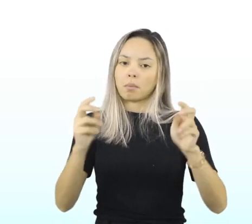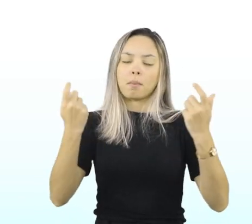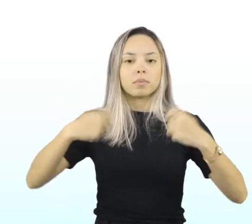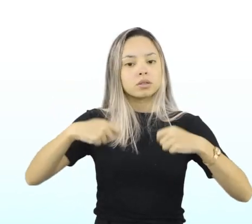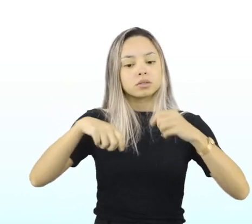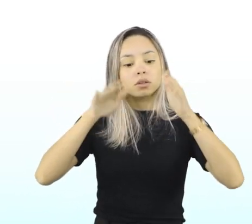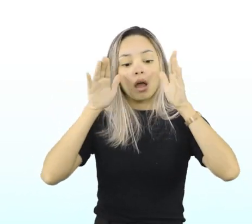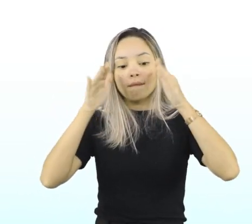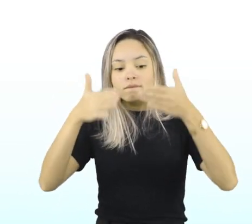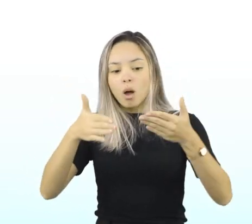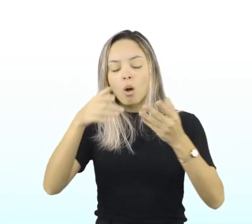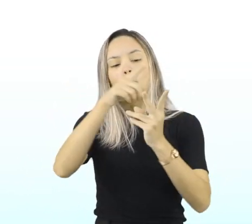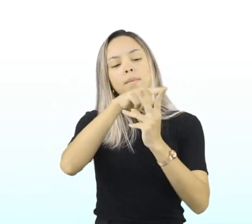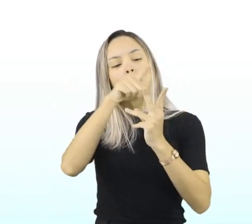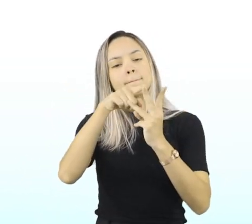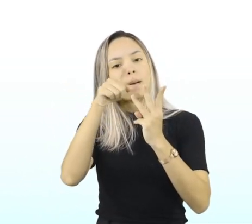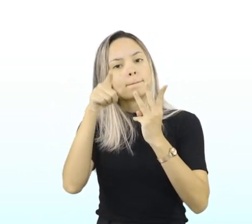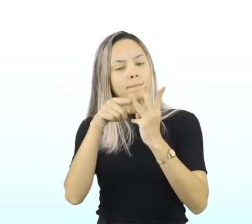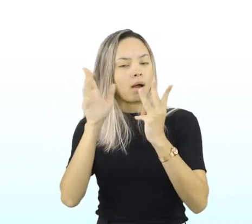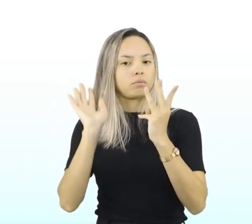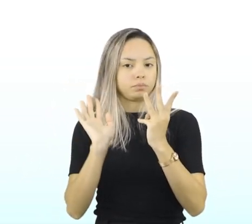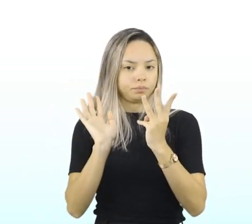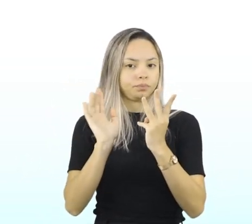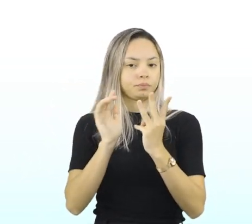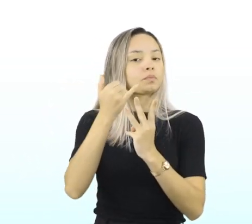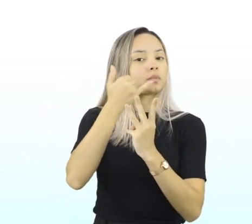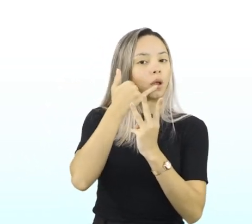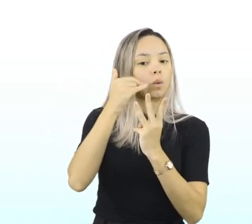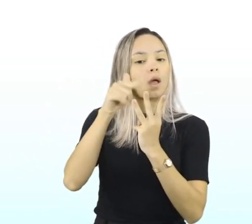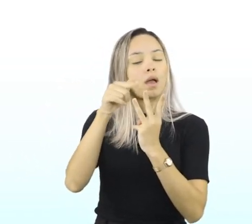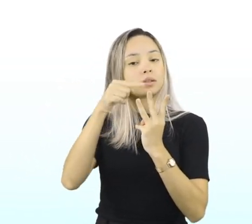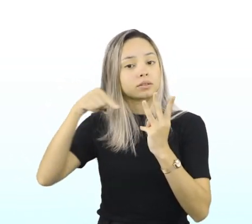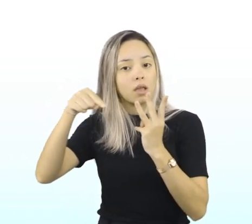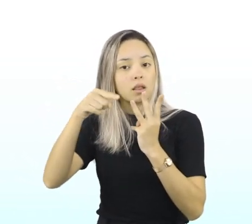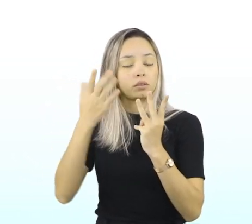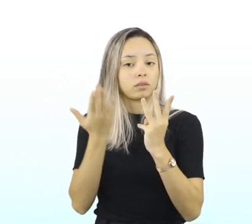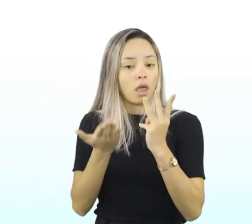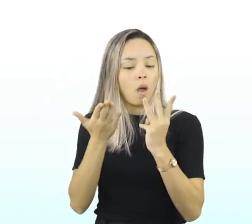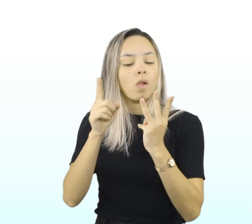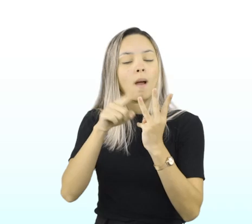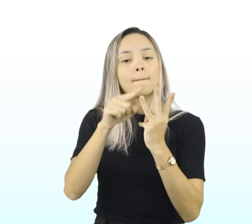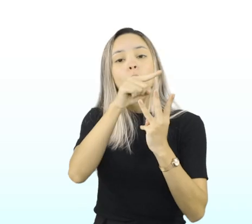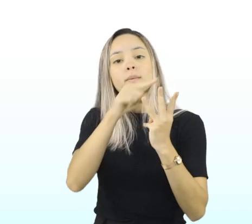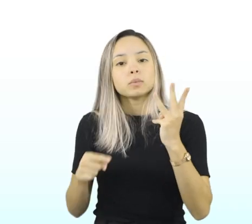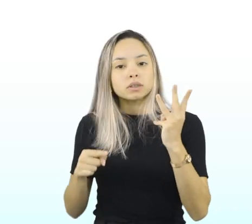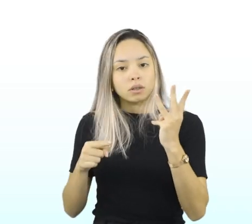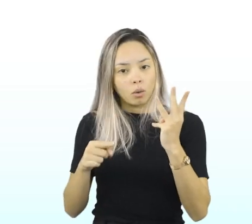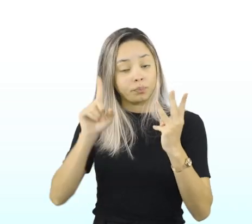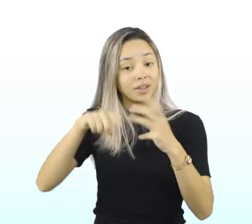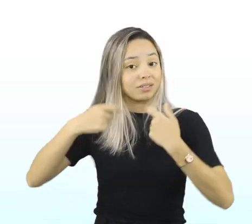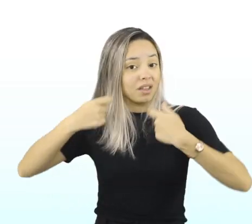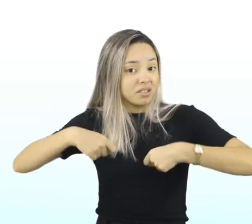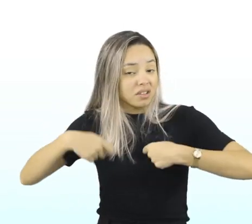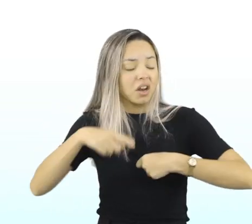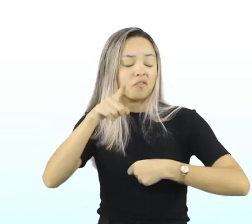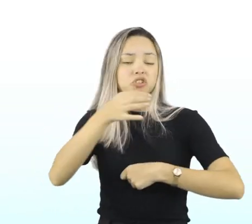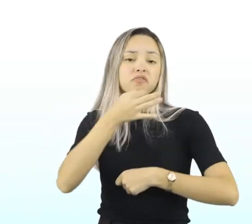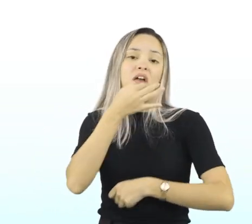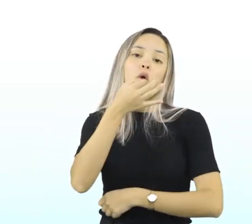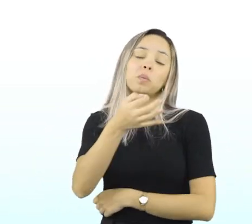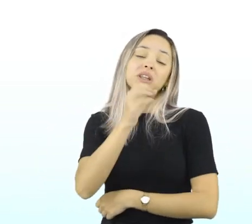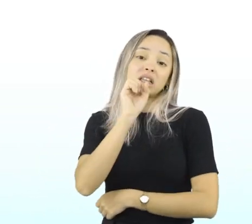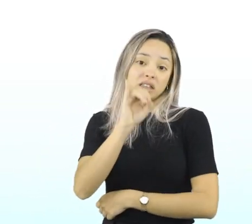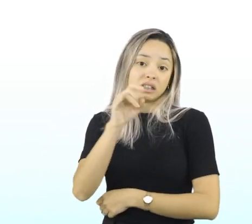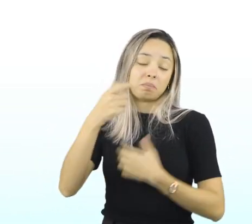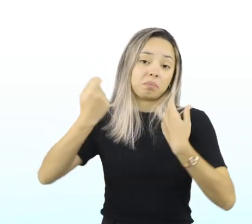tema, tá? Então, eu preciso falar do celular, sala de aula e proibição. Necessária? Aí você